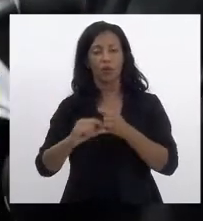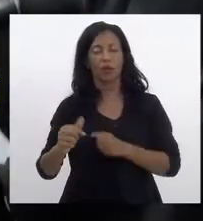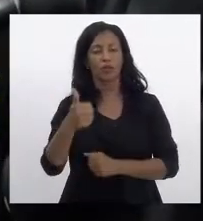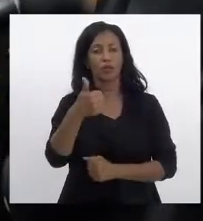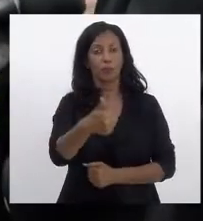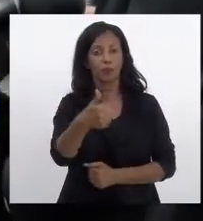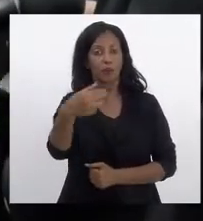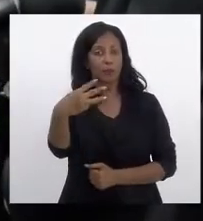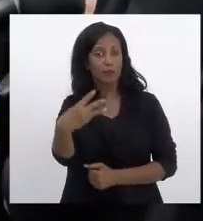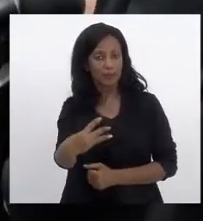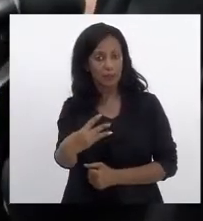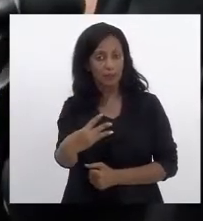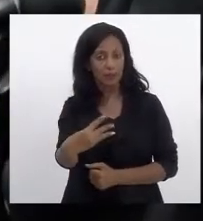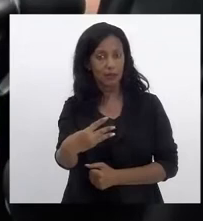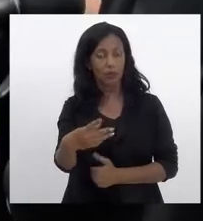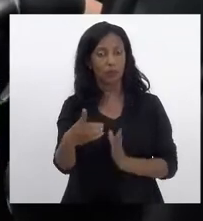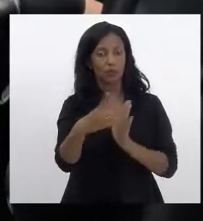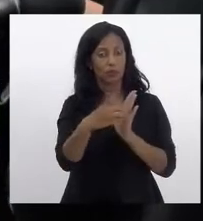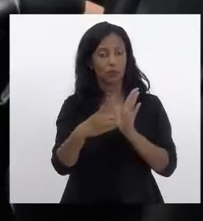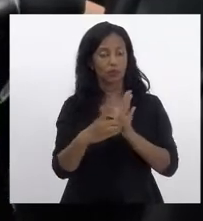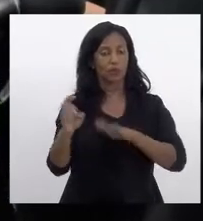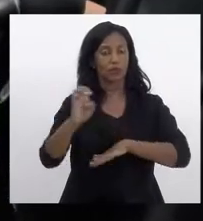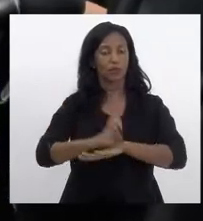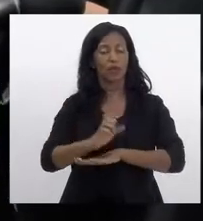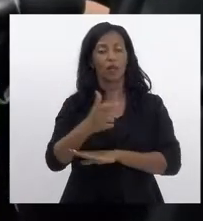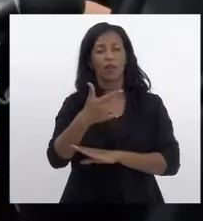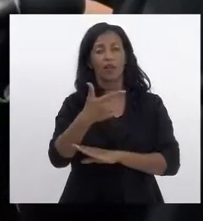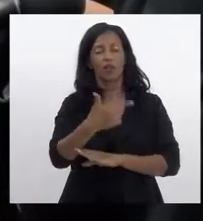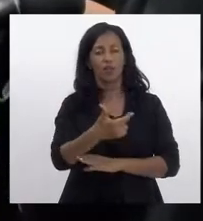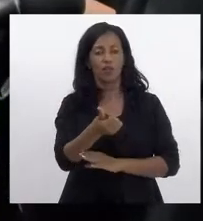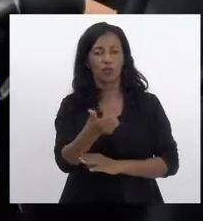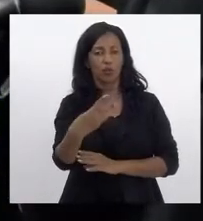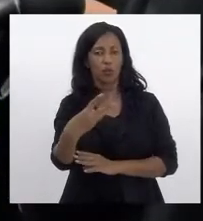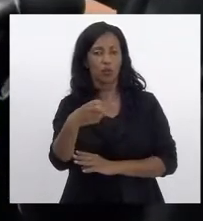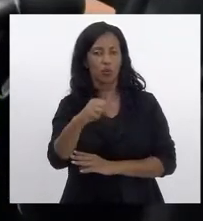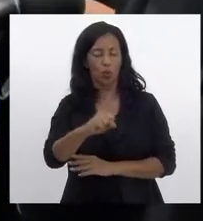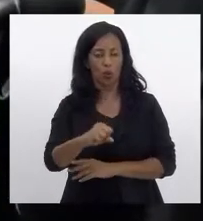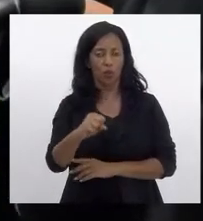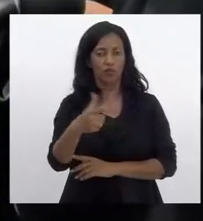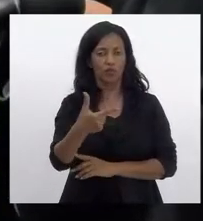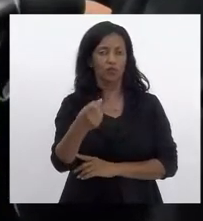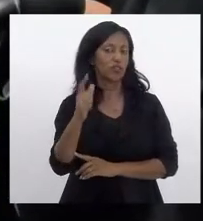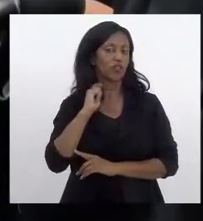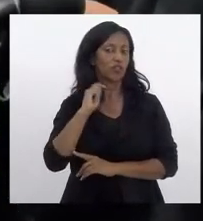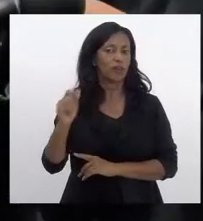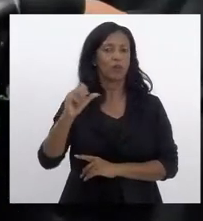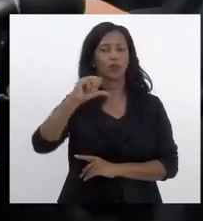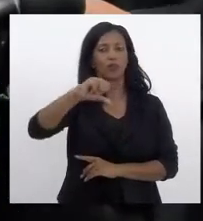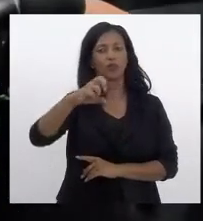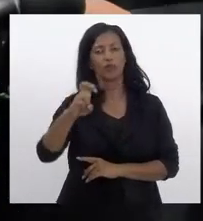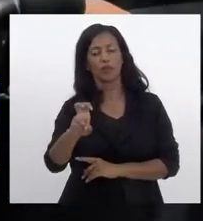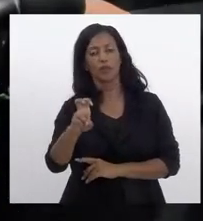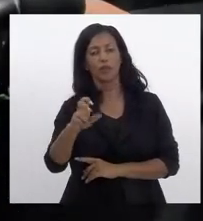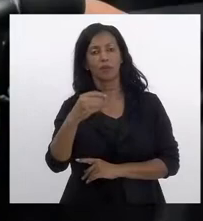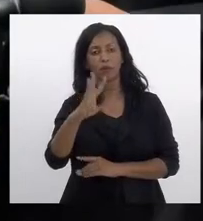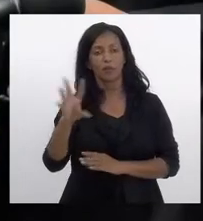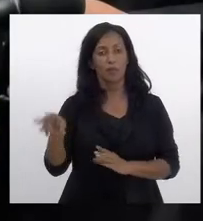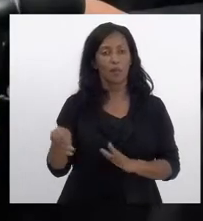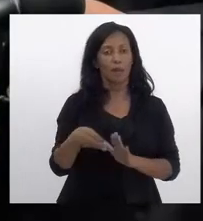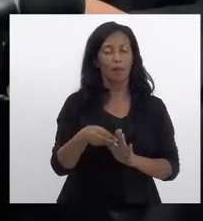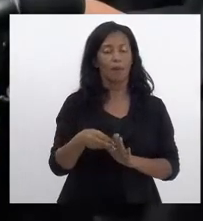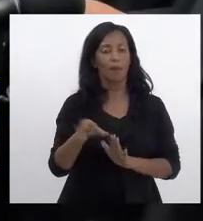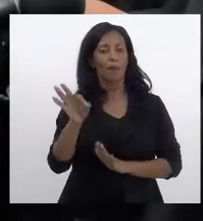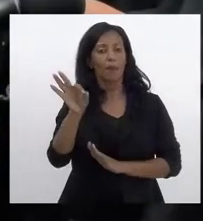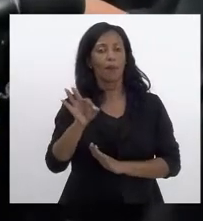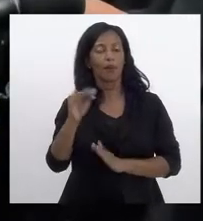1º e 3º do Decreto Estadual 21.389, de 20 de abril de 95, deverão ser aplicados